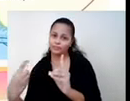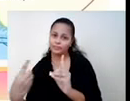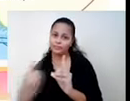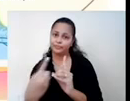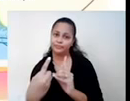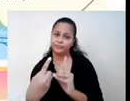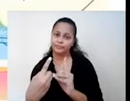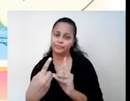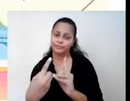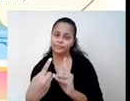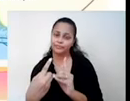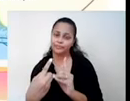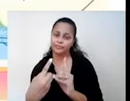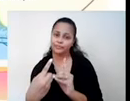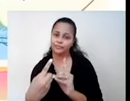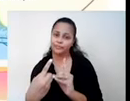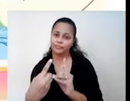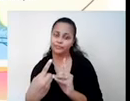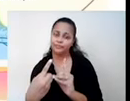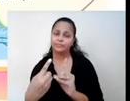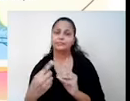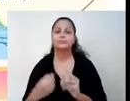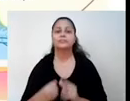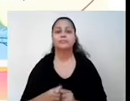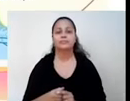Então, saindo de Flandres,